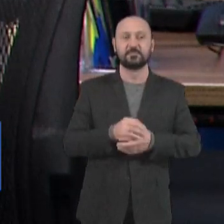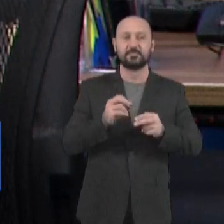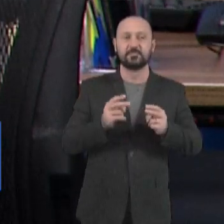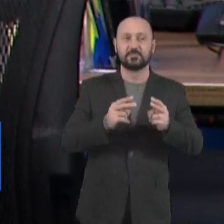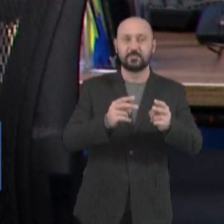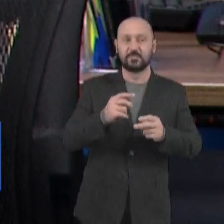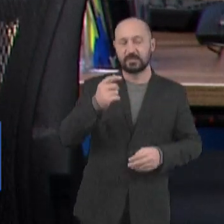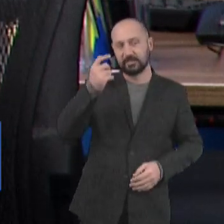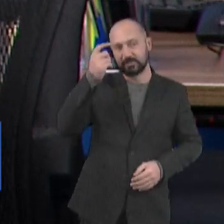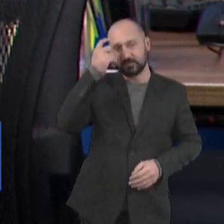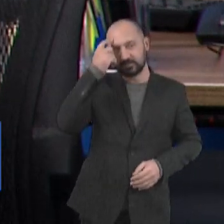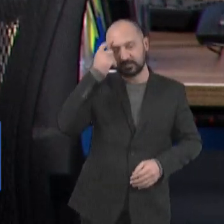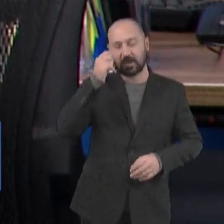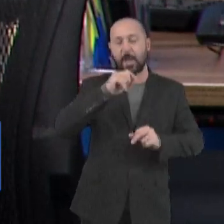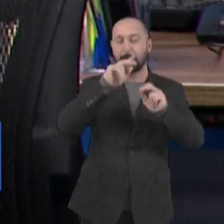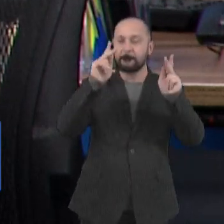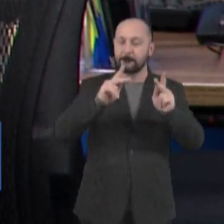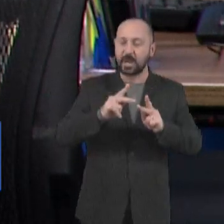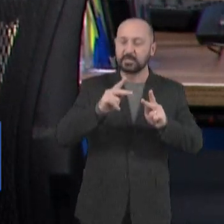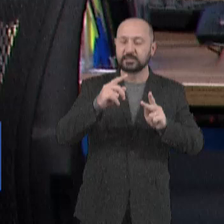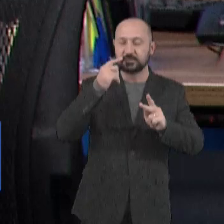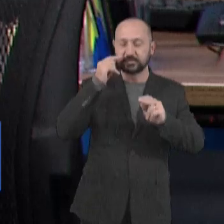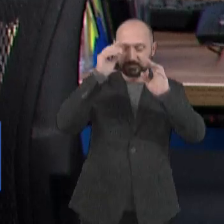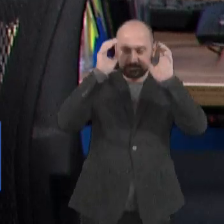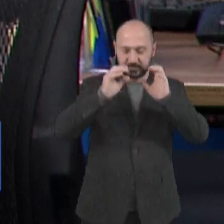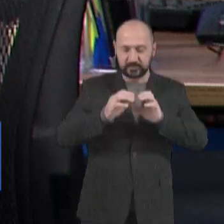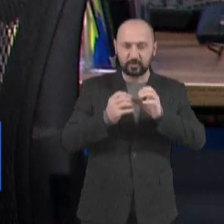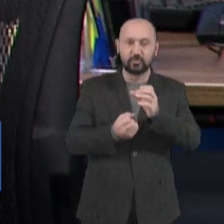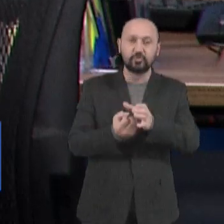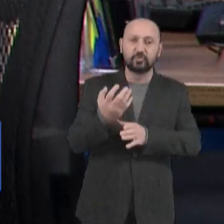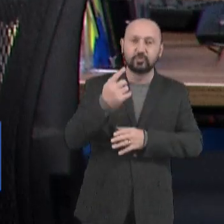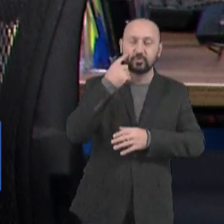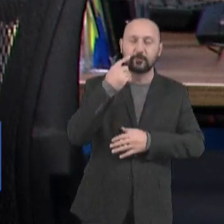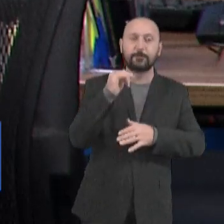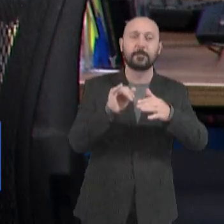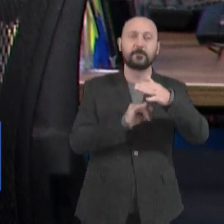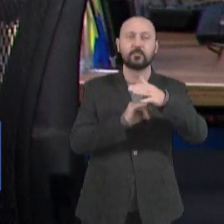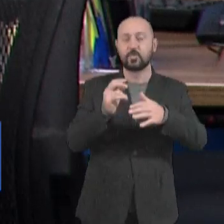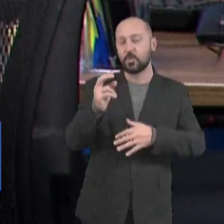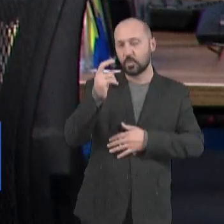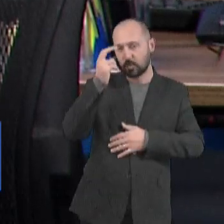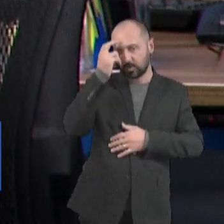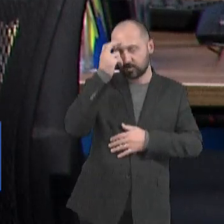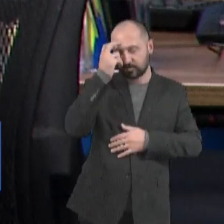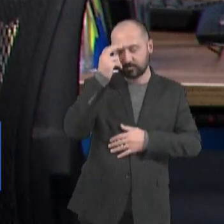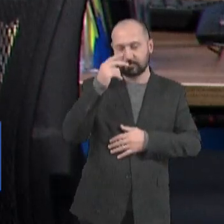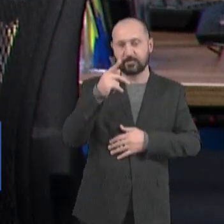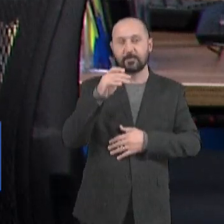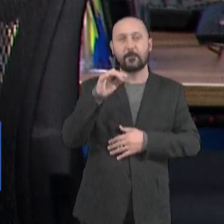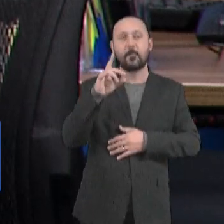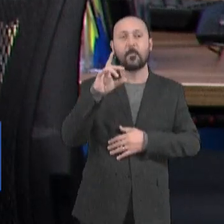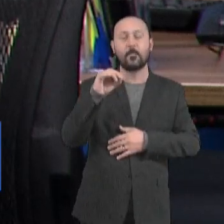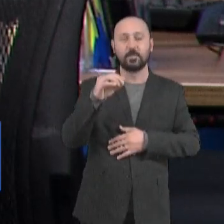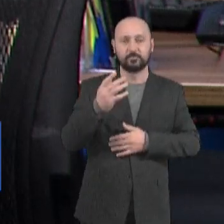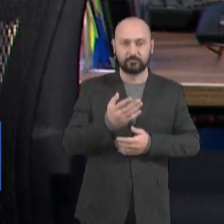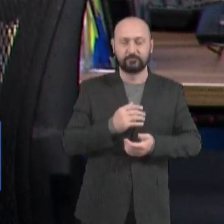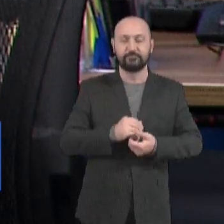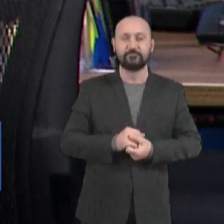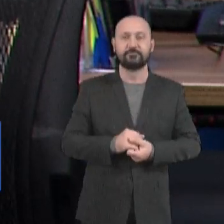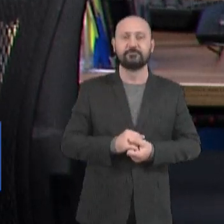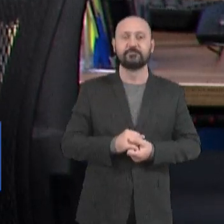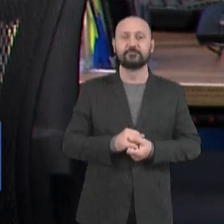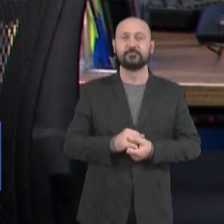perpetuar os ideais de paz e da cidadania, foi criado o Instituto Cultural Pedro José Rufino, Chama da